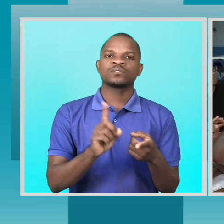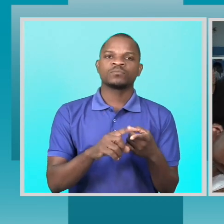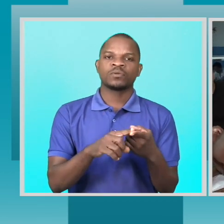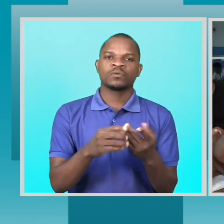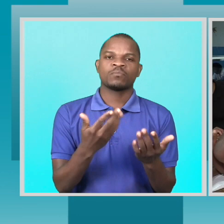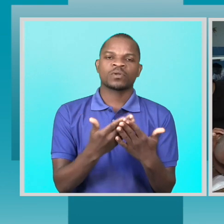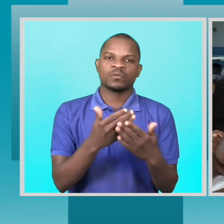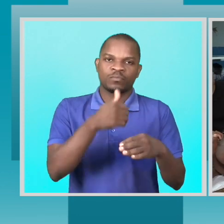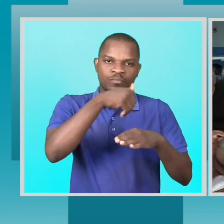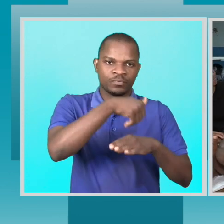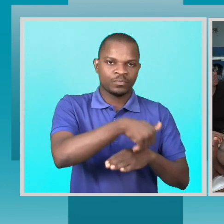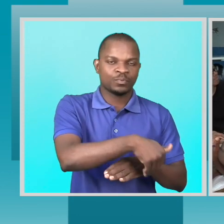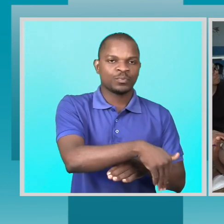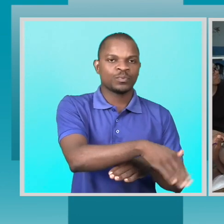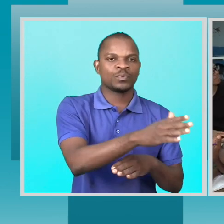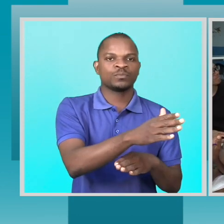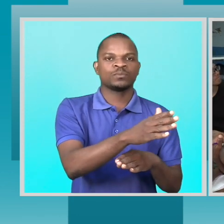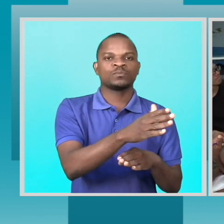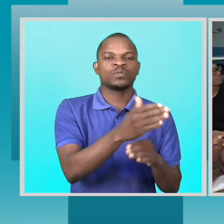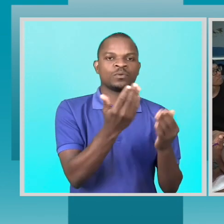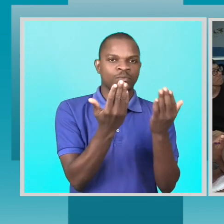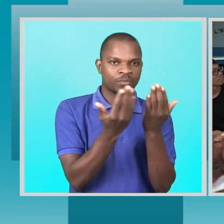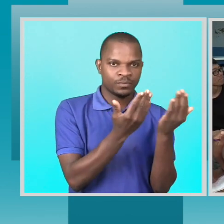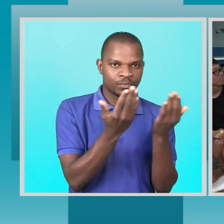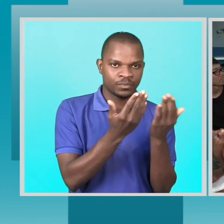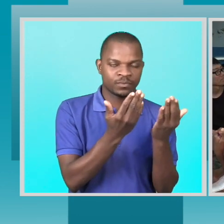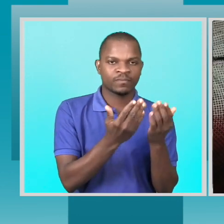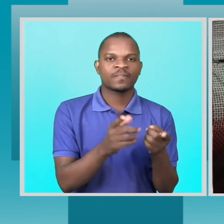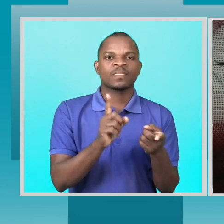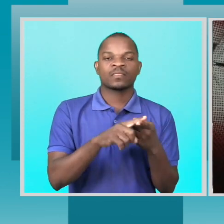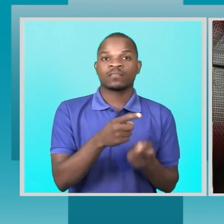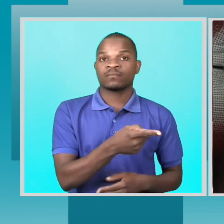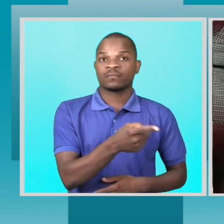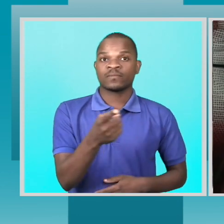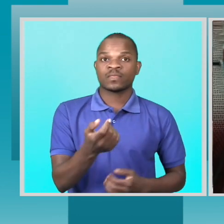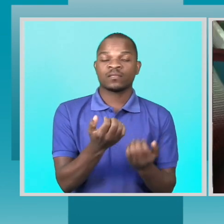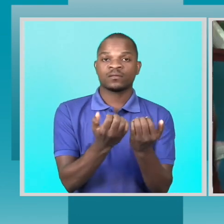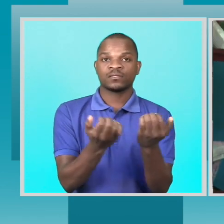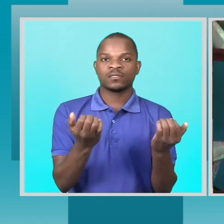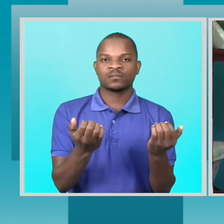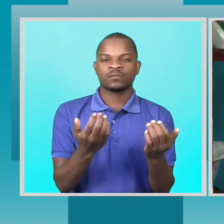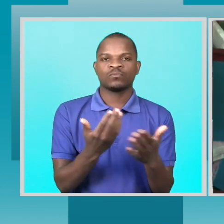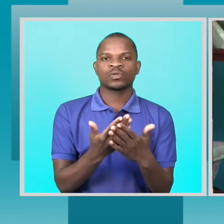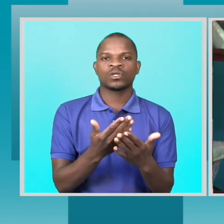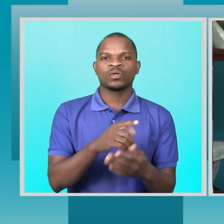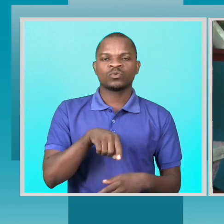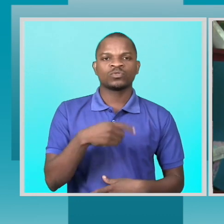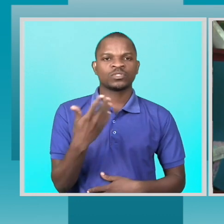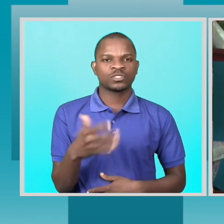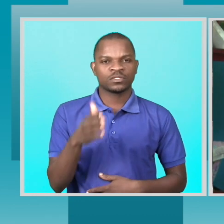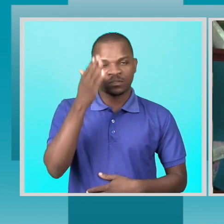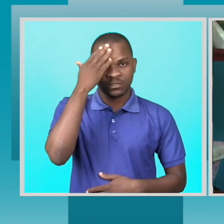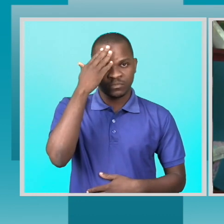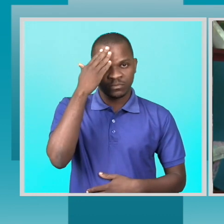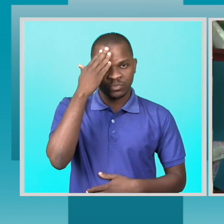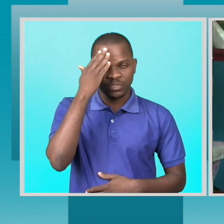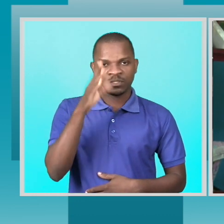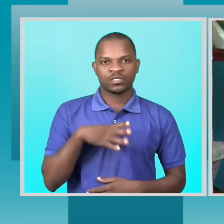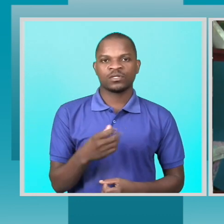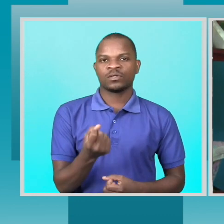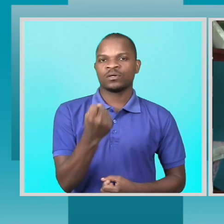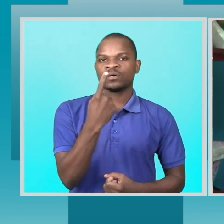seu local de origem, para melhor seguir o seu nível acadêmico. São crianças... Nós